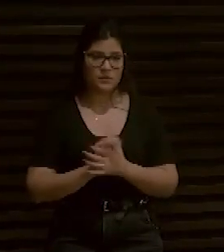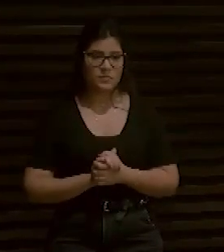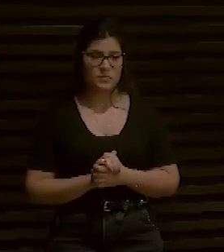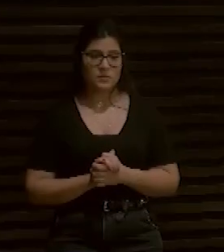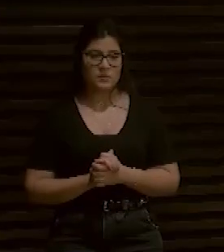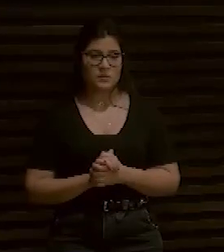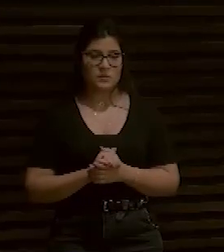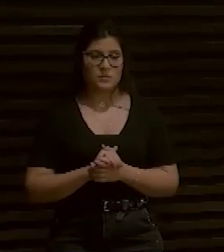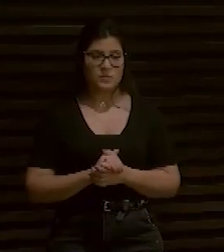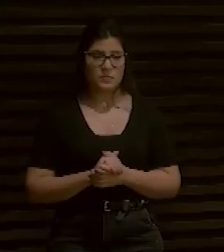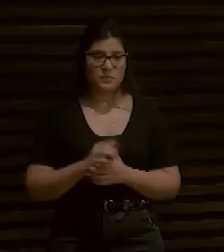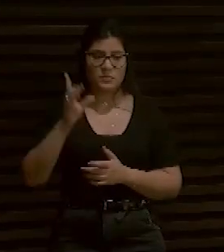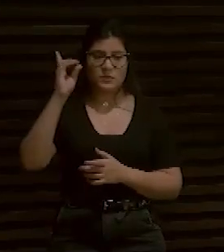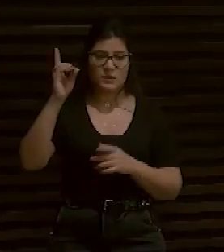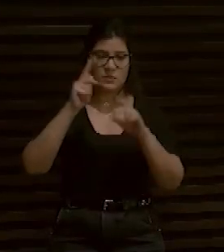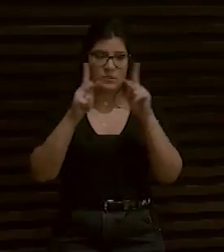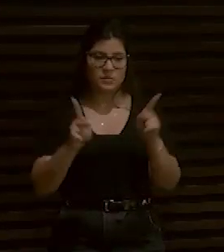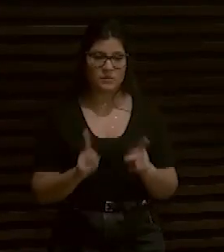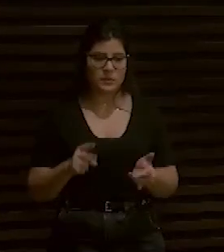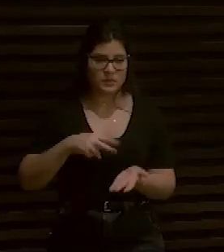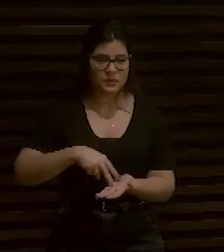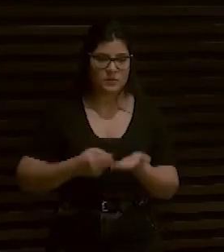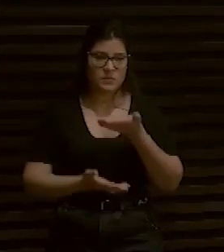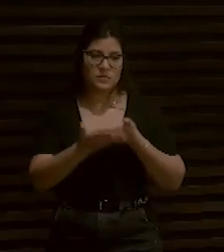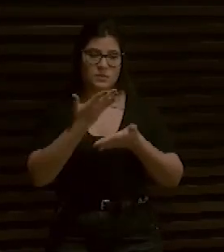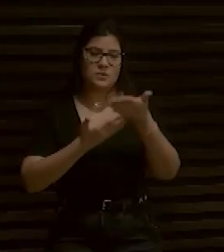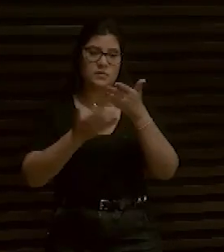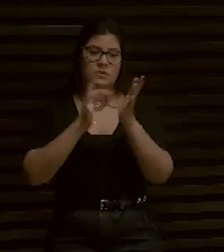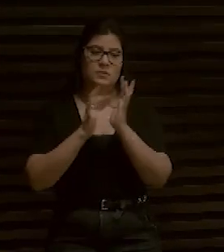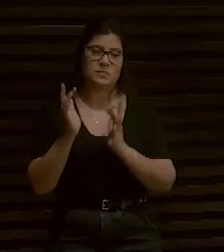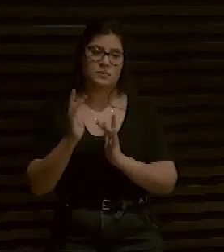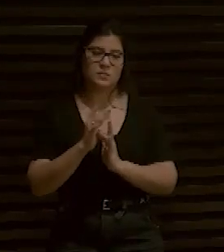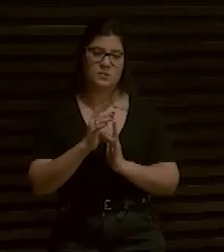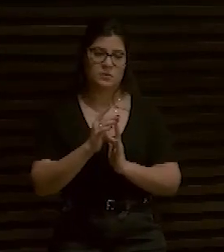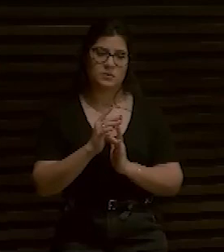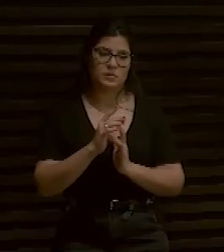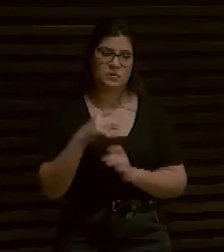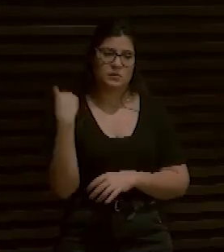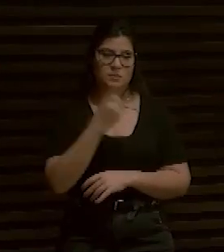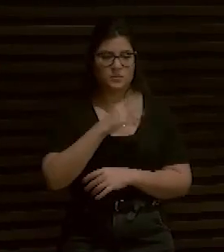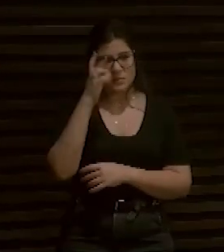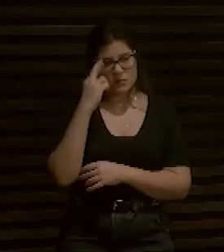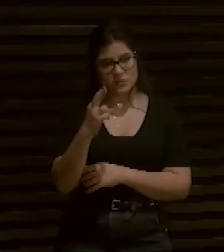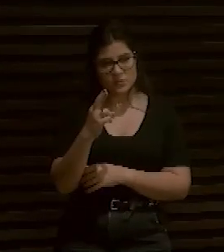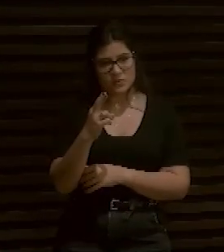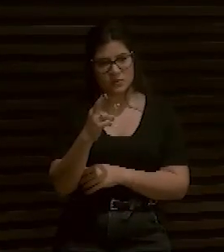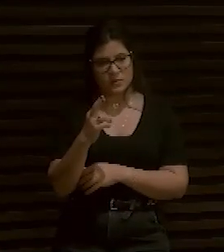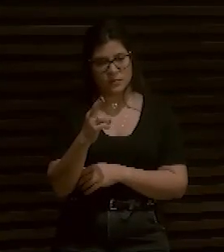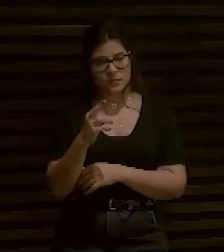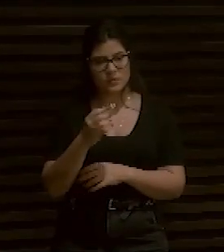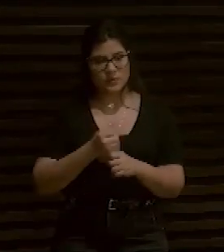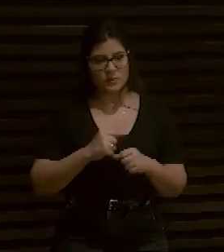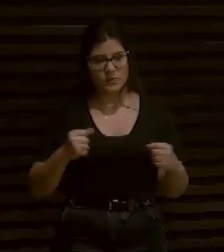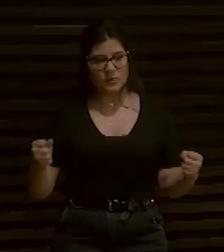Ora, o Deus da paz, que tornou a trazer dentre os mortos a Jesus, nosso